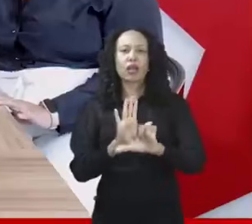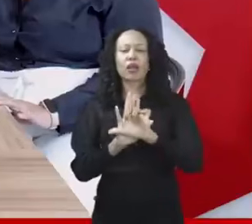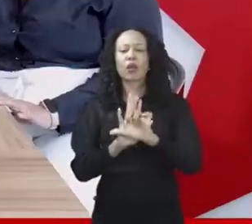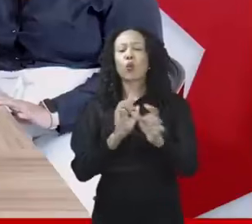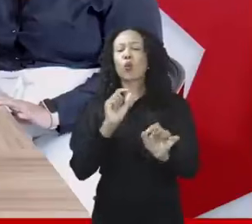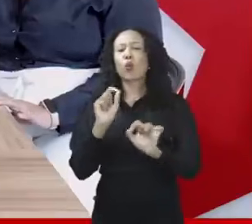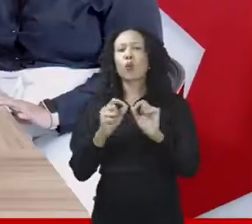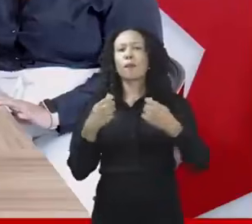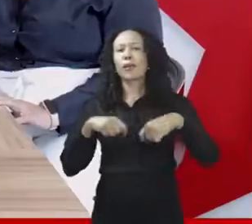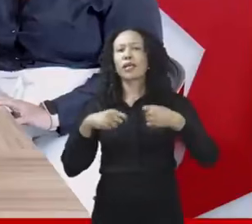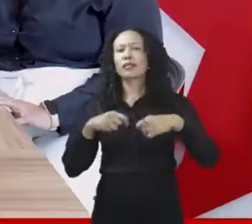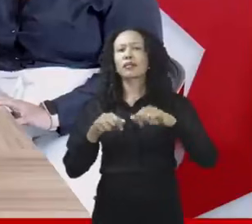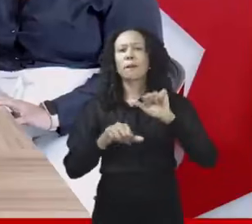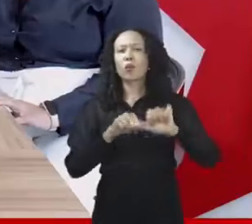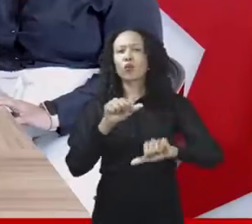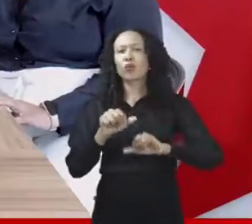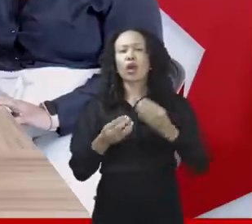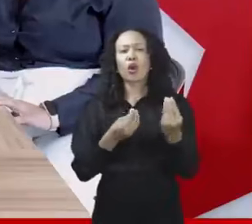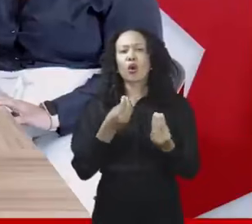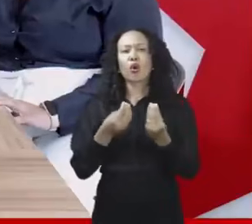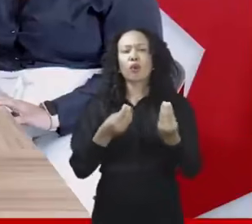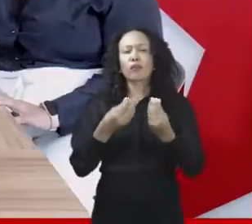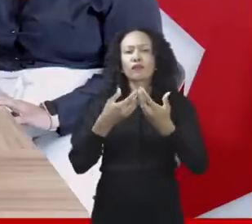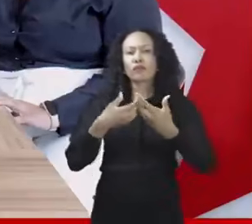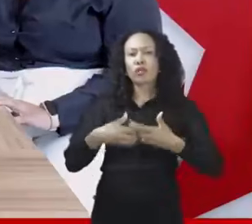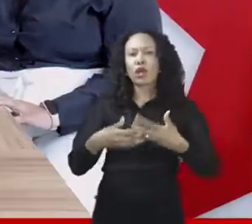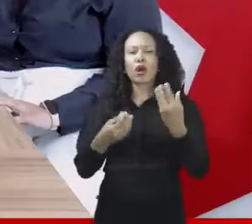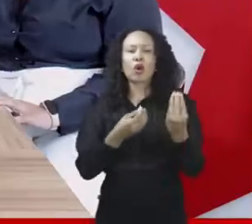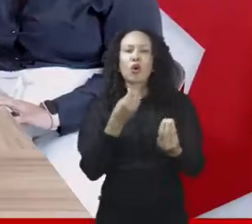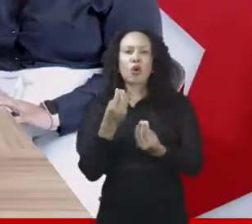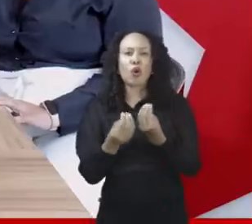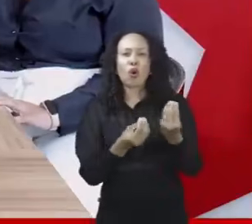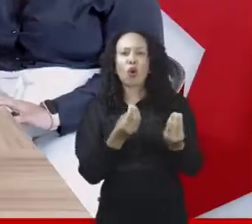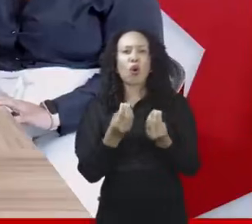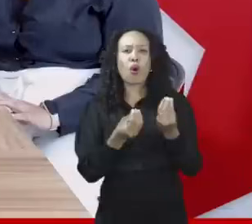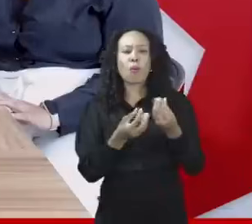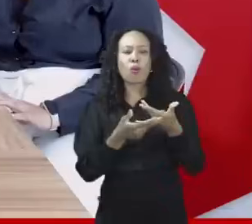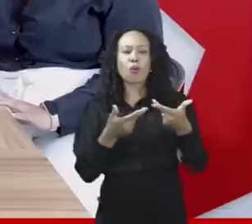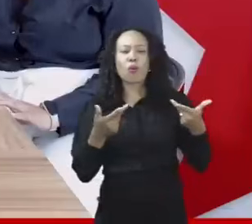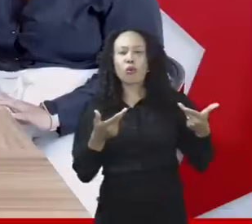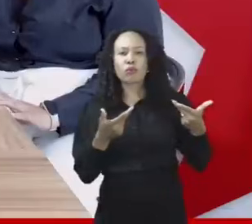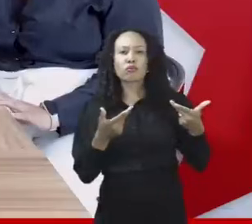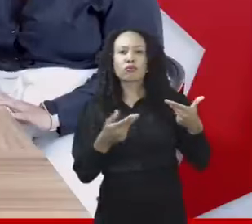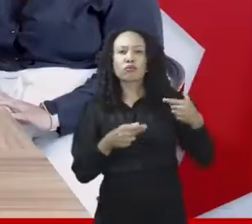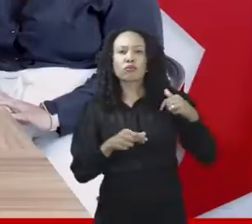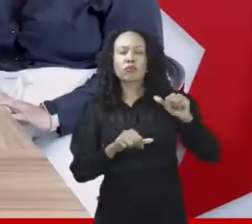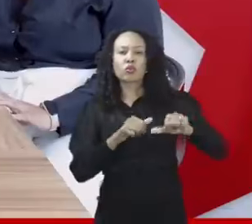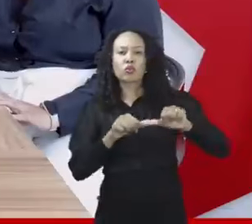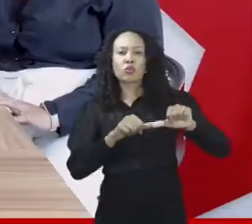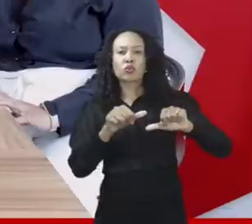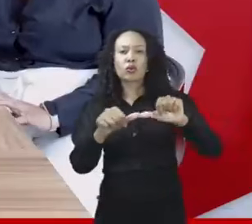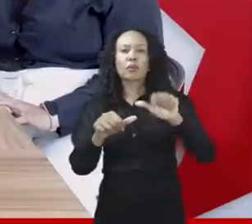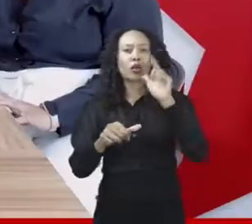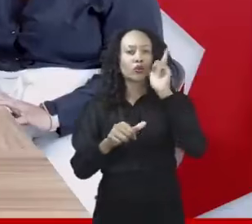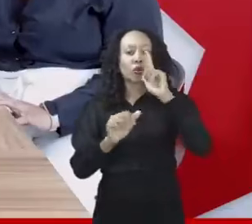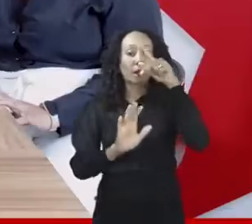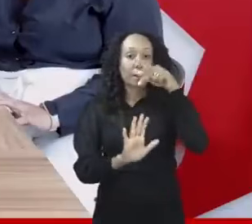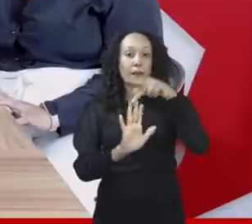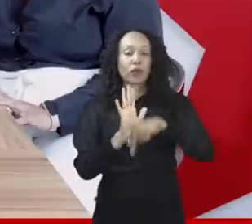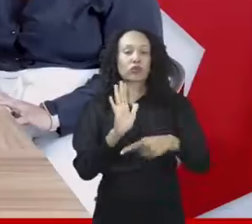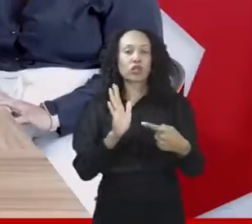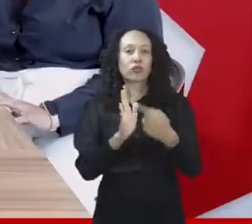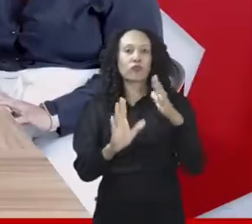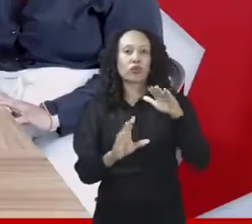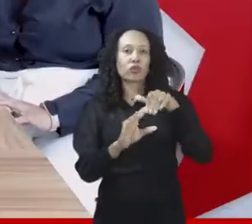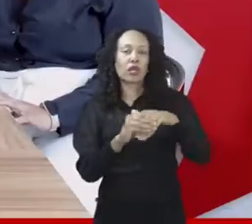acontecer? Como é que está funcionando isso? Como é que está o passo a passo para que esse projeto seja votado,